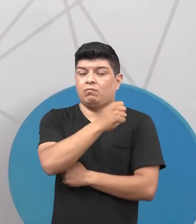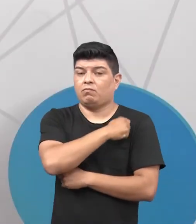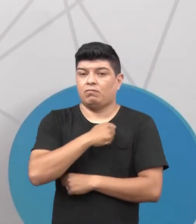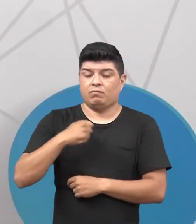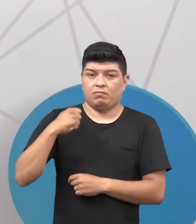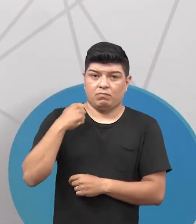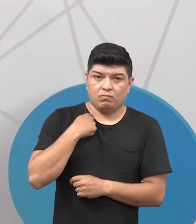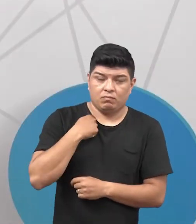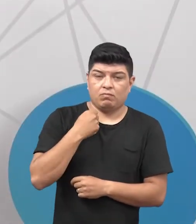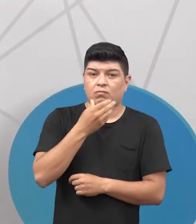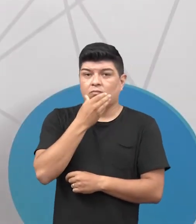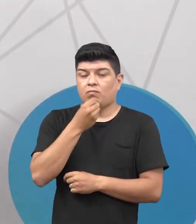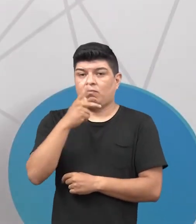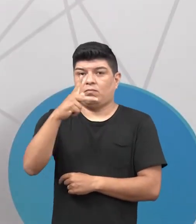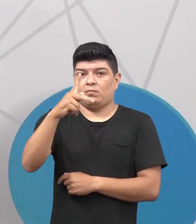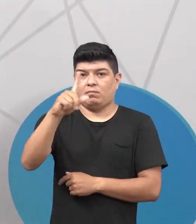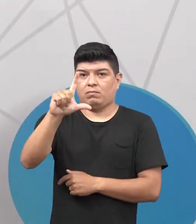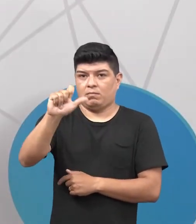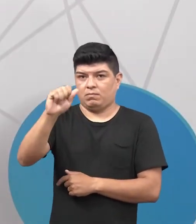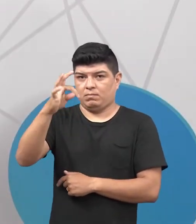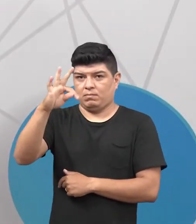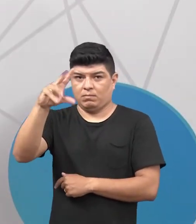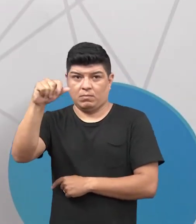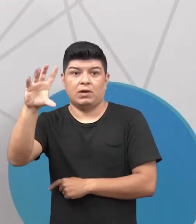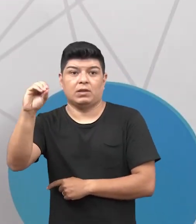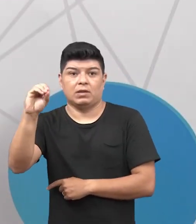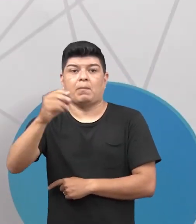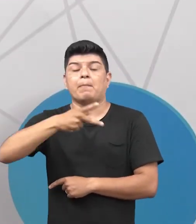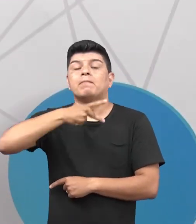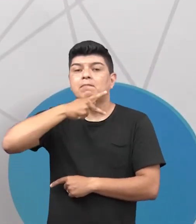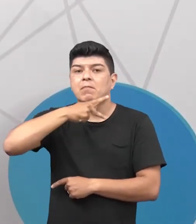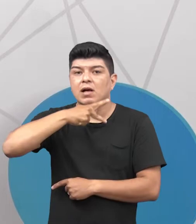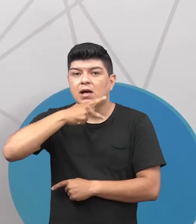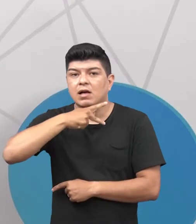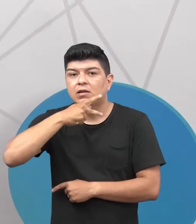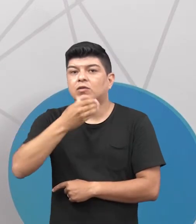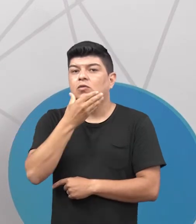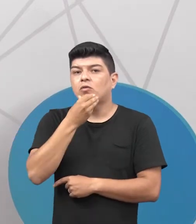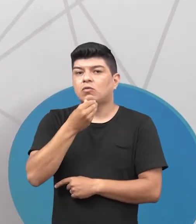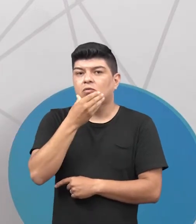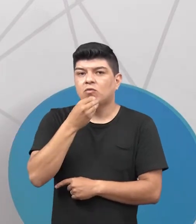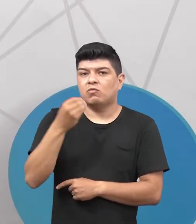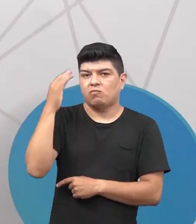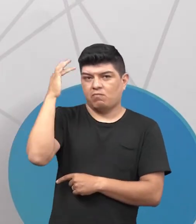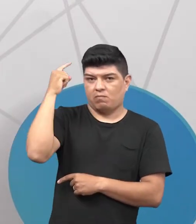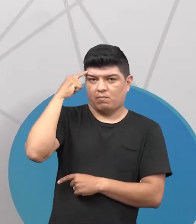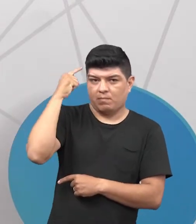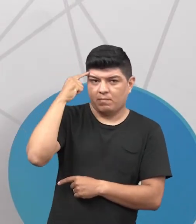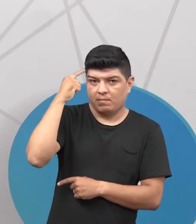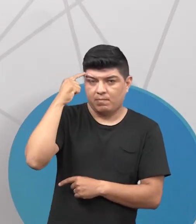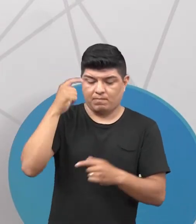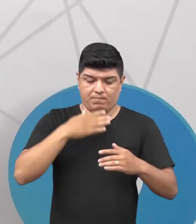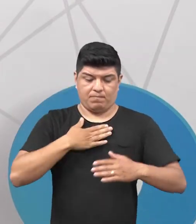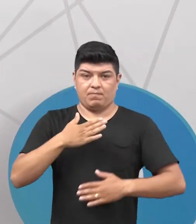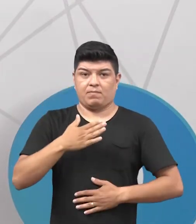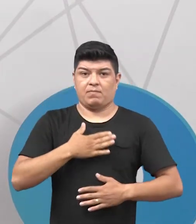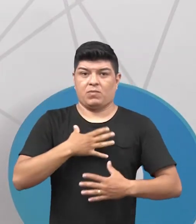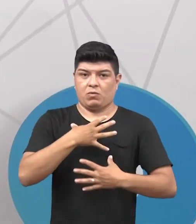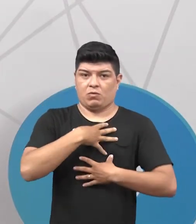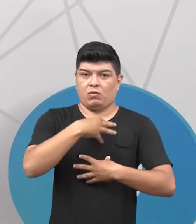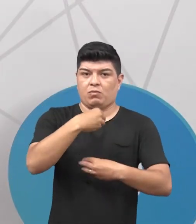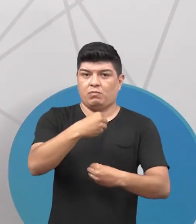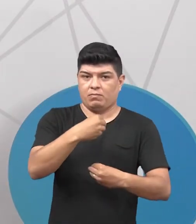coisa há 2.500 anos atrás e nós acreditamos nisso ainda hoje, que o homem é um ser racional composto de corpo e